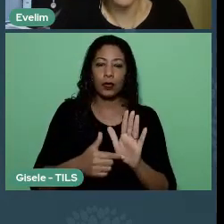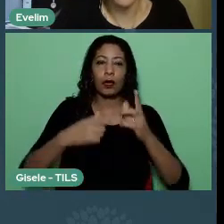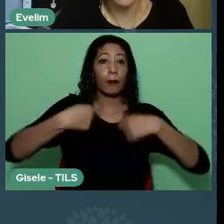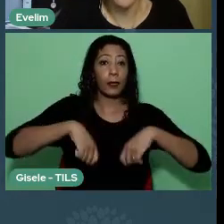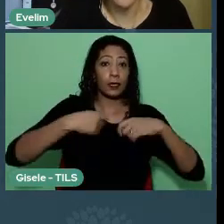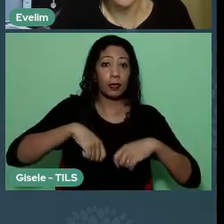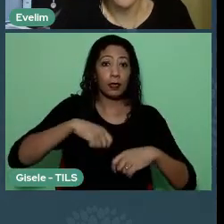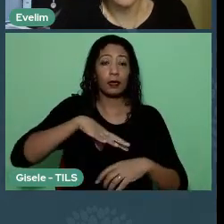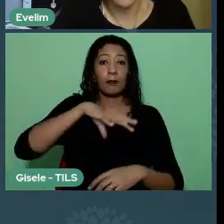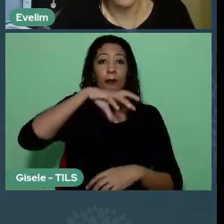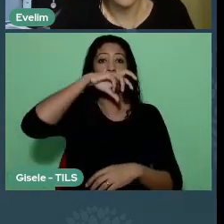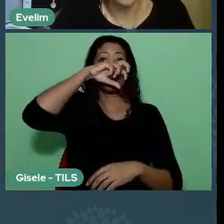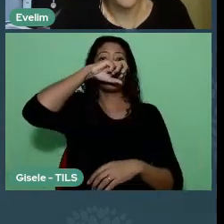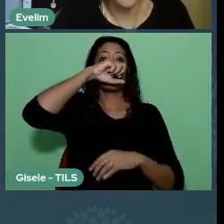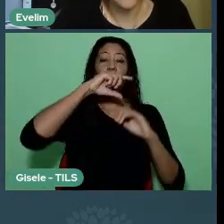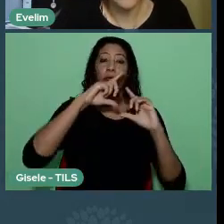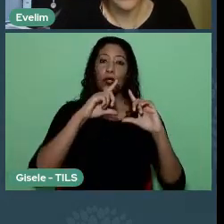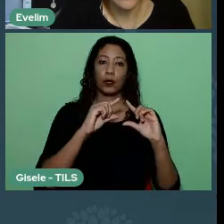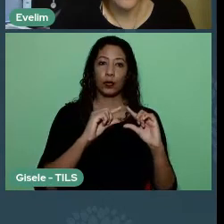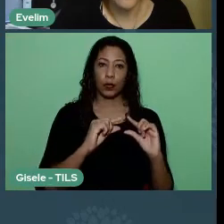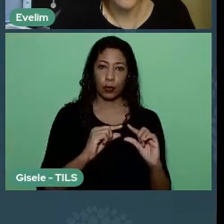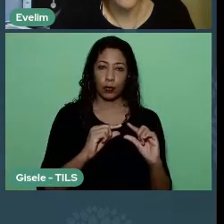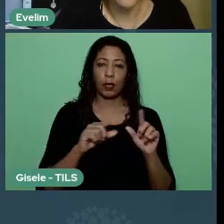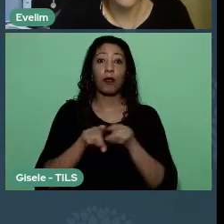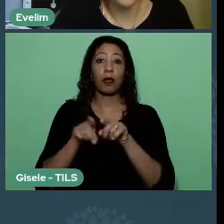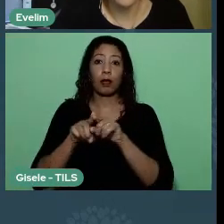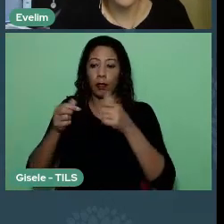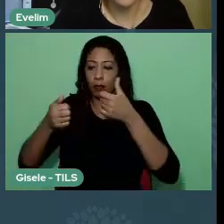também reduz, assim como a gravidade da crise.